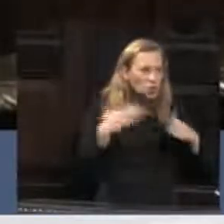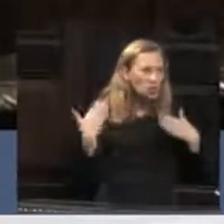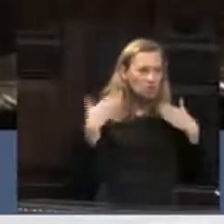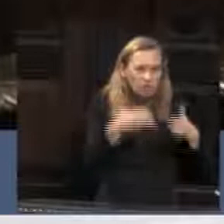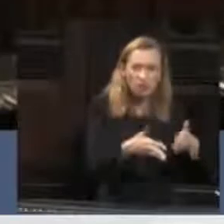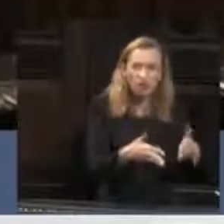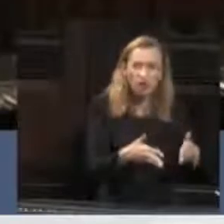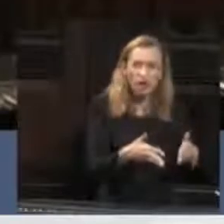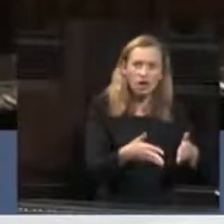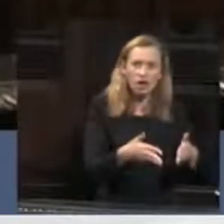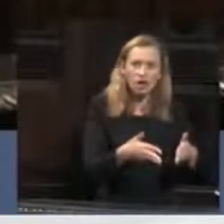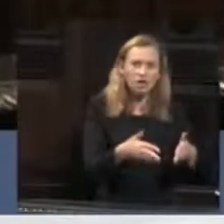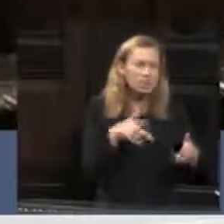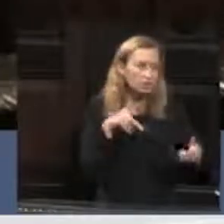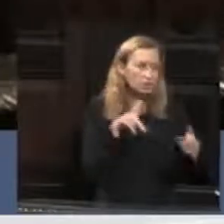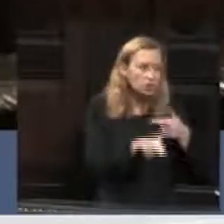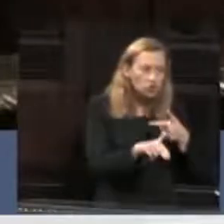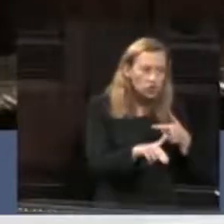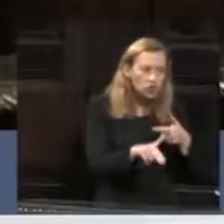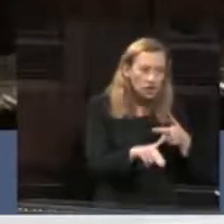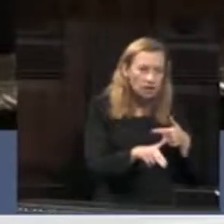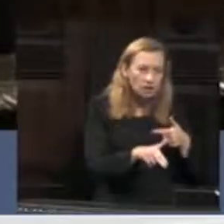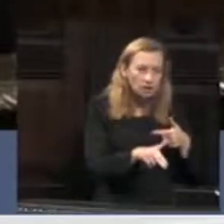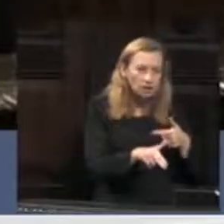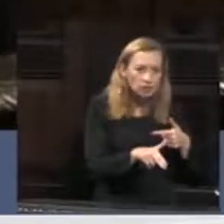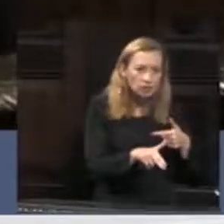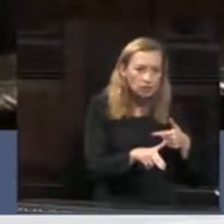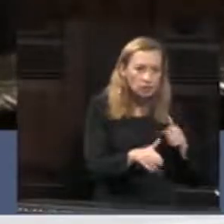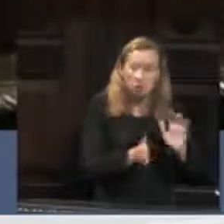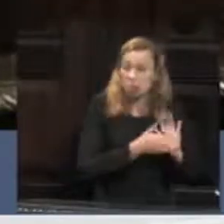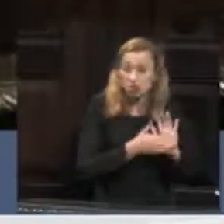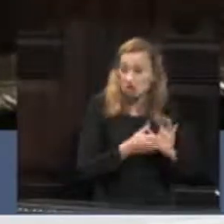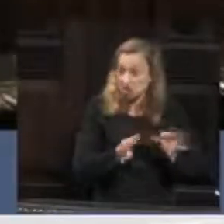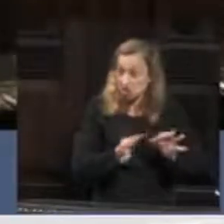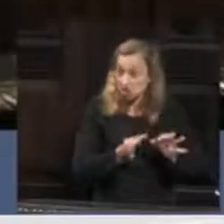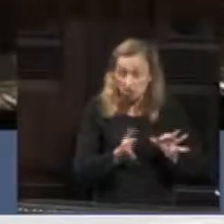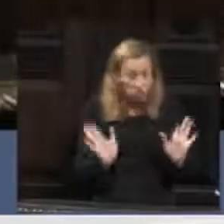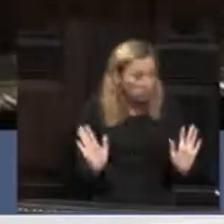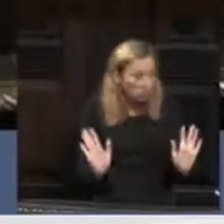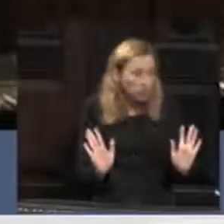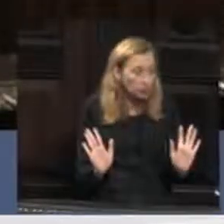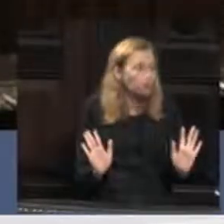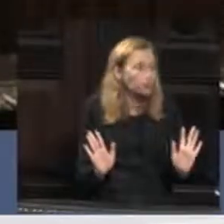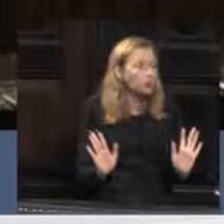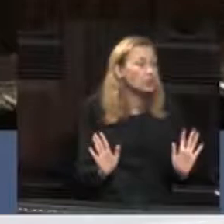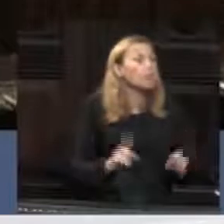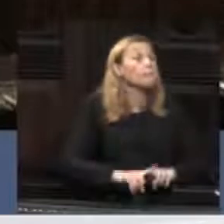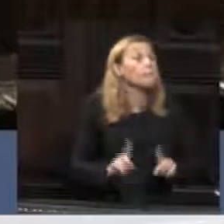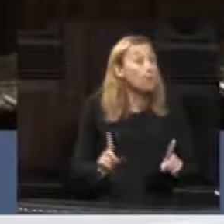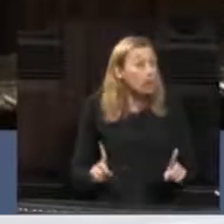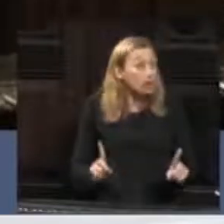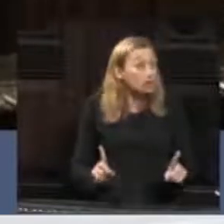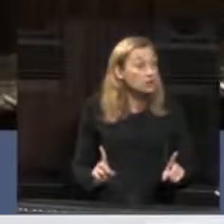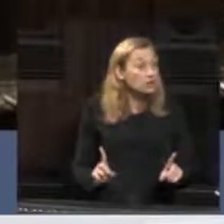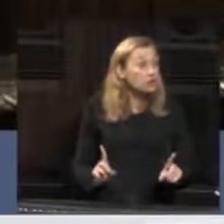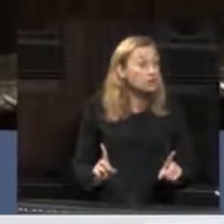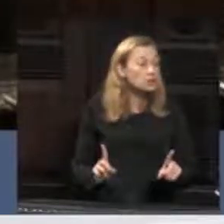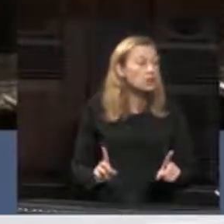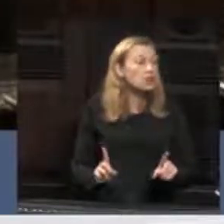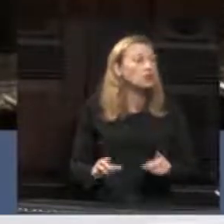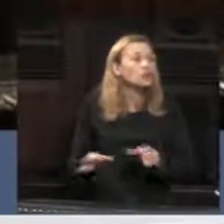diretamente atingido por essa medida, por esse projeto, mas são